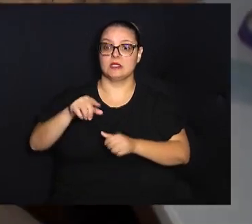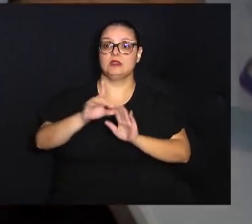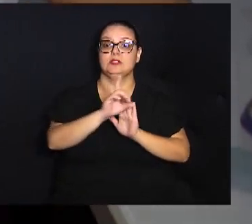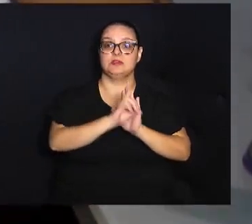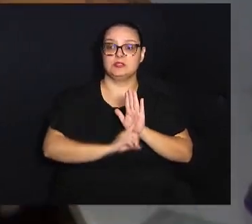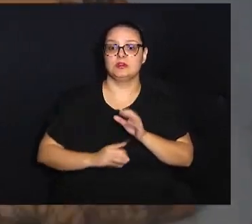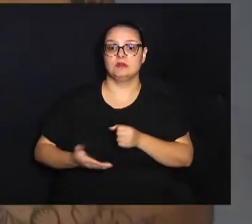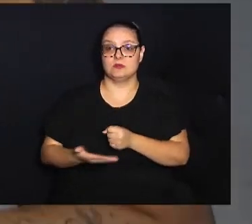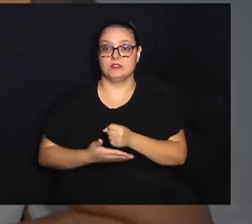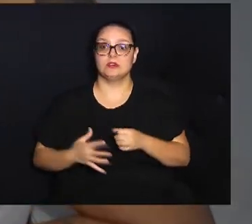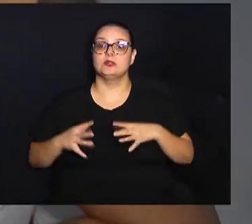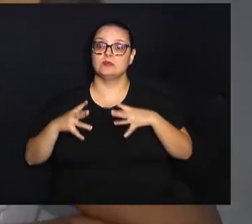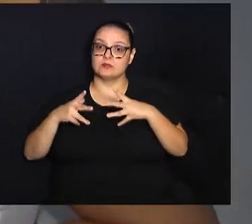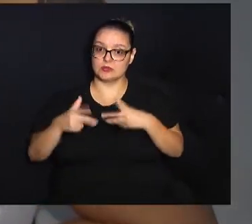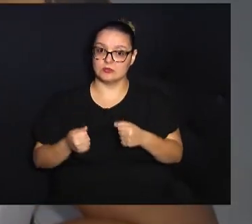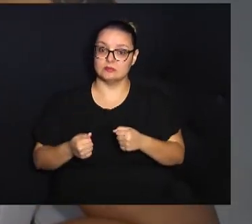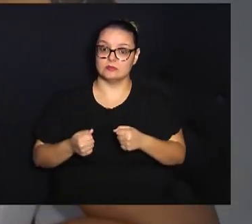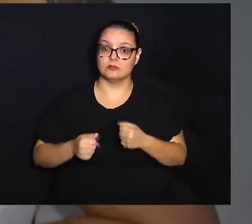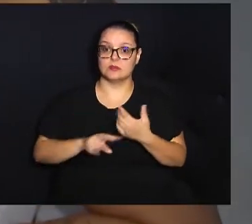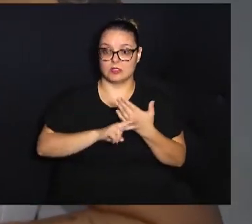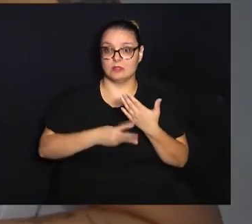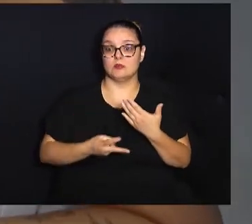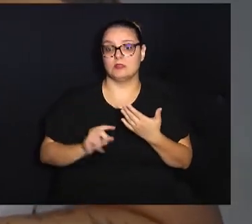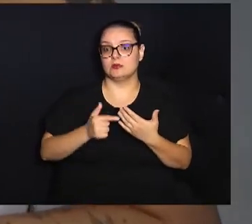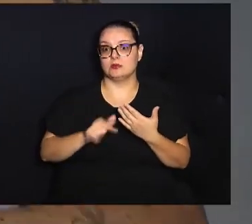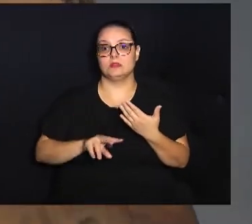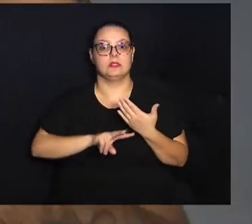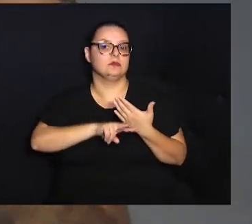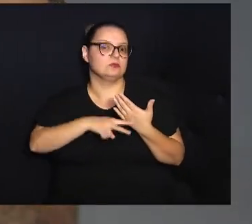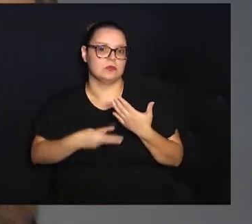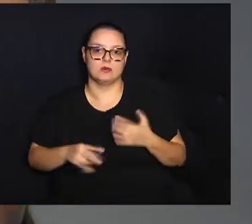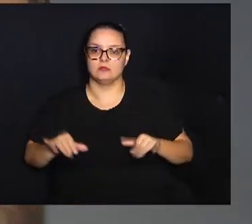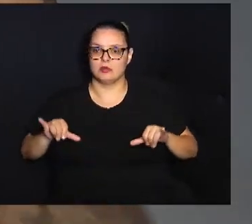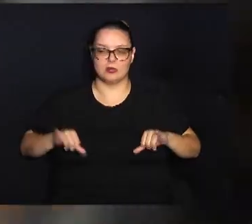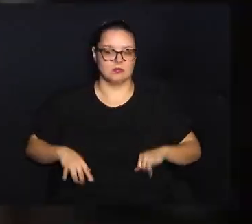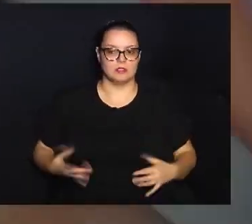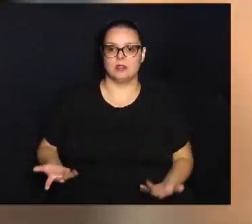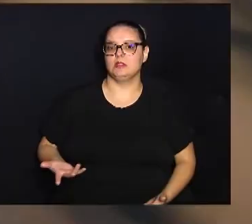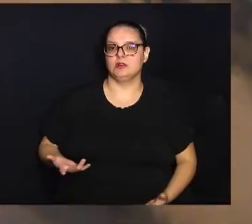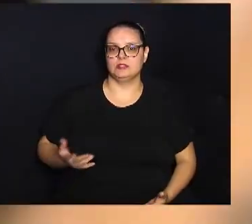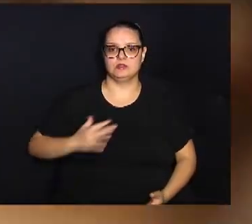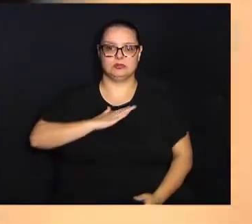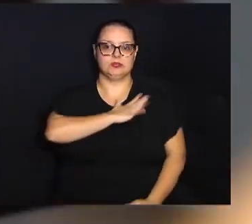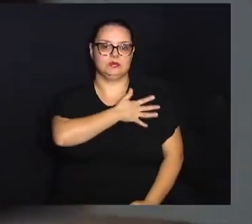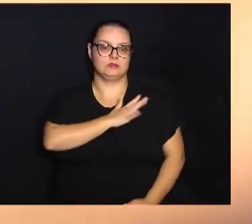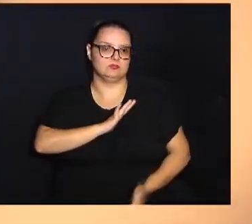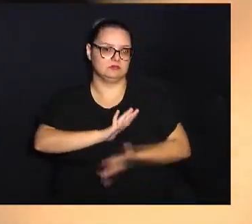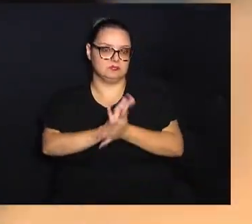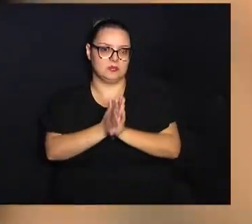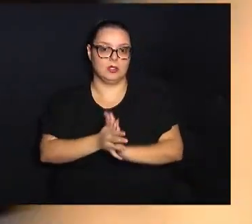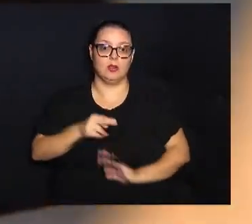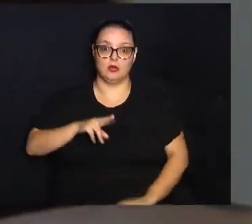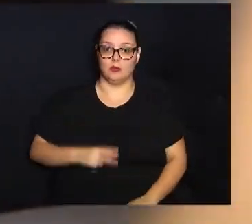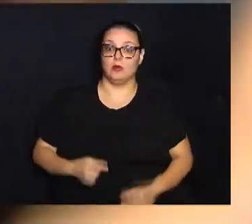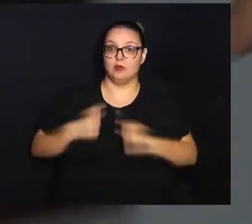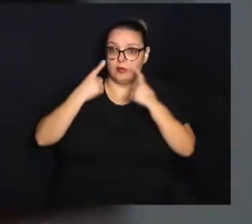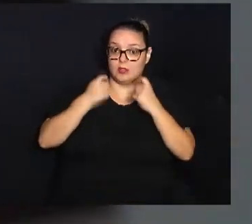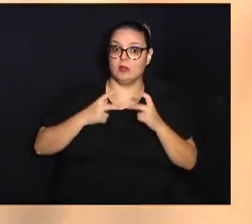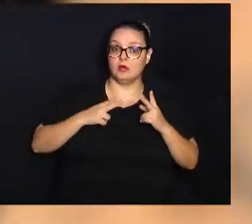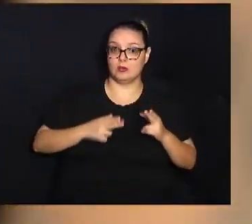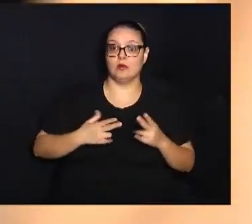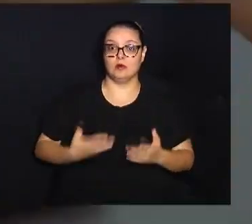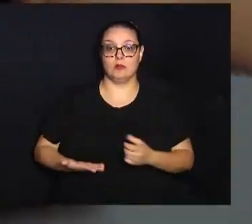que todos devem desfrutar sem sofrer qualquer tipo de discriminação ou violência, como base a